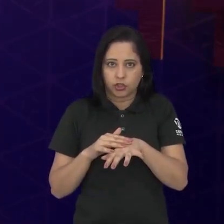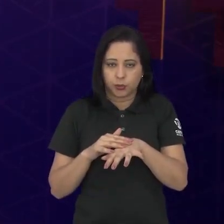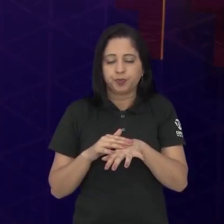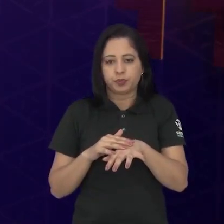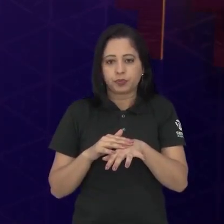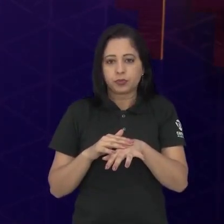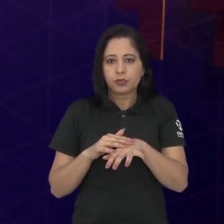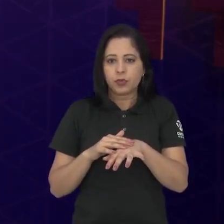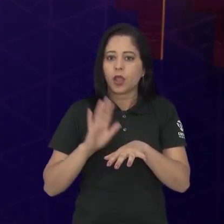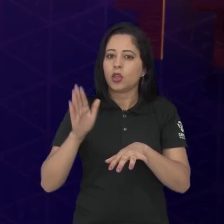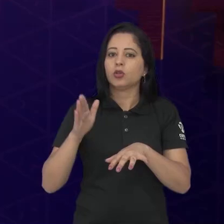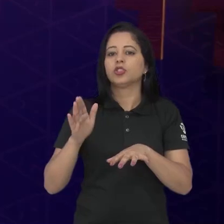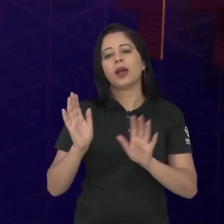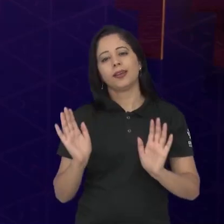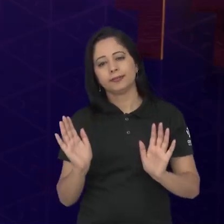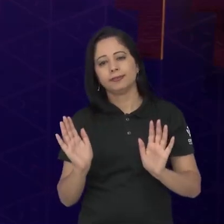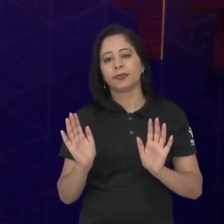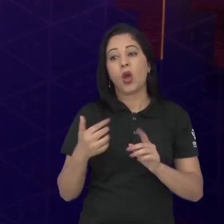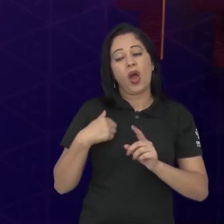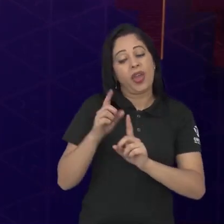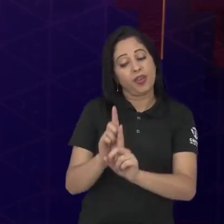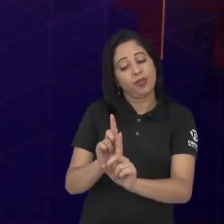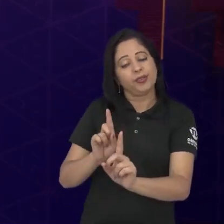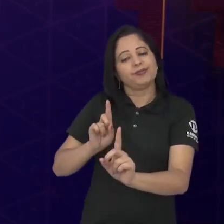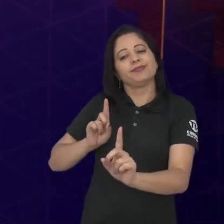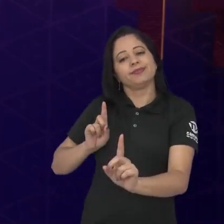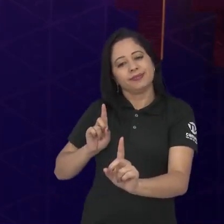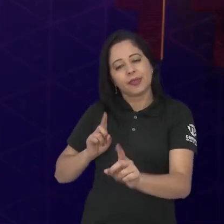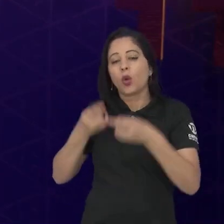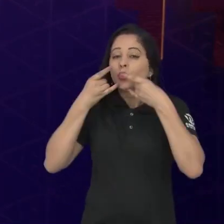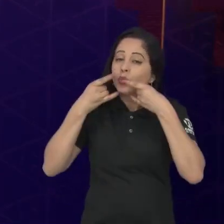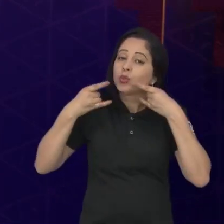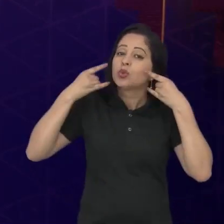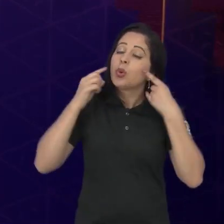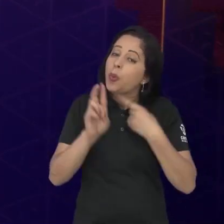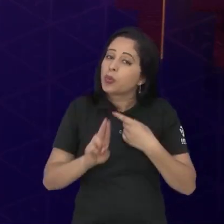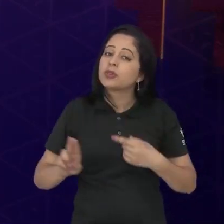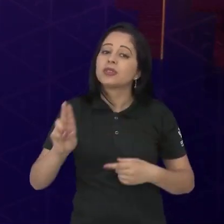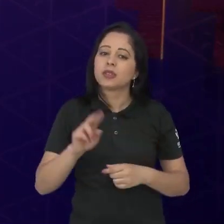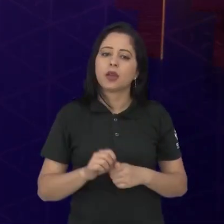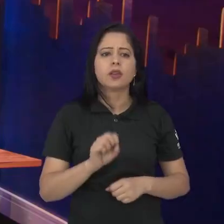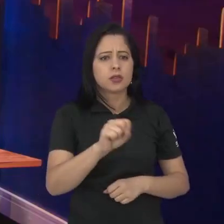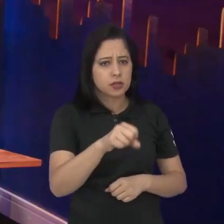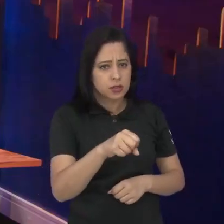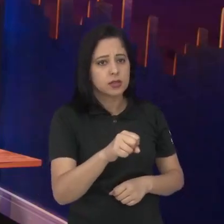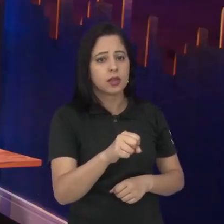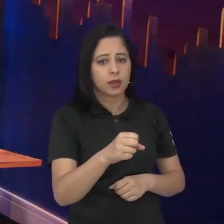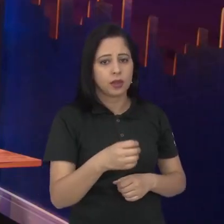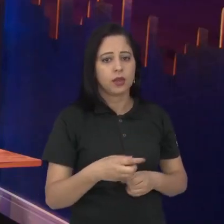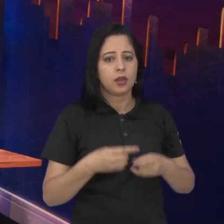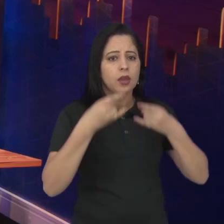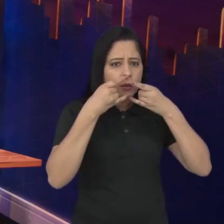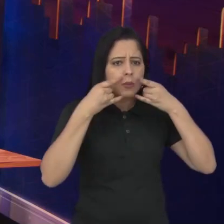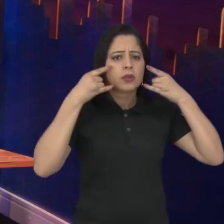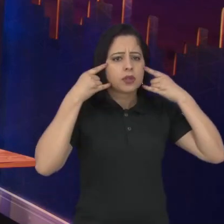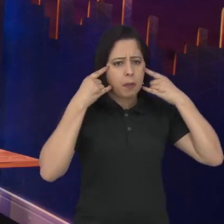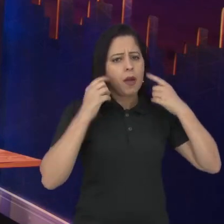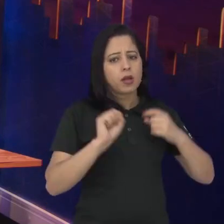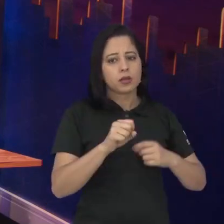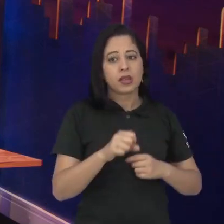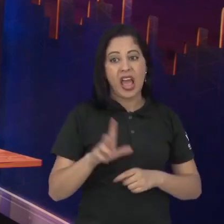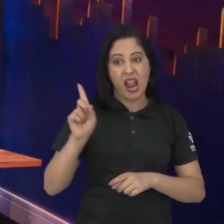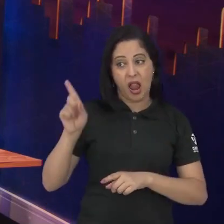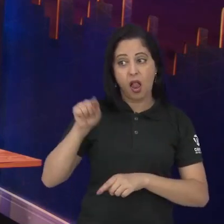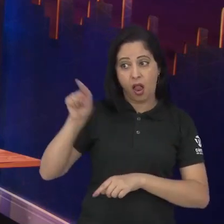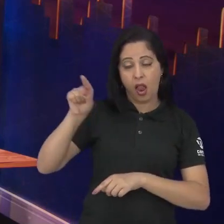não seja Covid, eu já pego e falo, galera, vou ficar mais aqui na minha, vou botar uma máscara. Botar uma máscara, né, é um hábito positivo. Pra caramba,